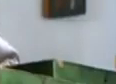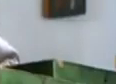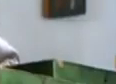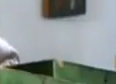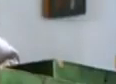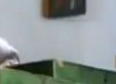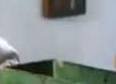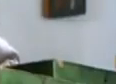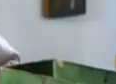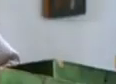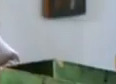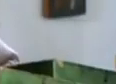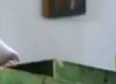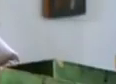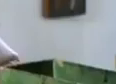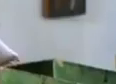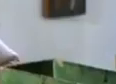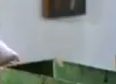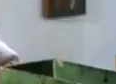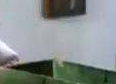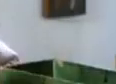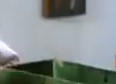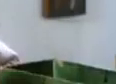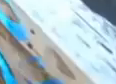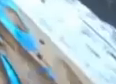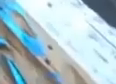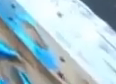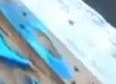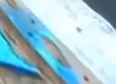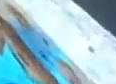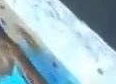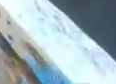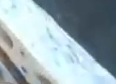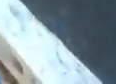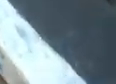de casado, botou a primeira galha.